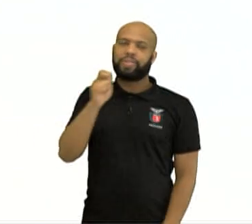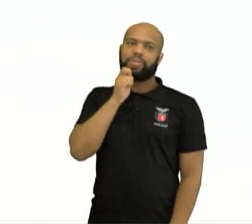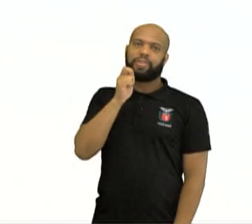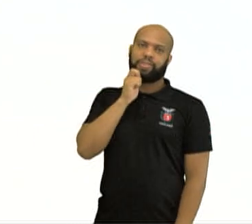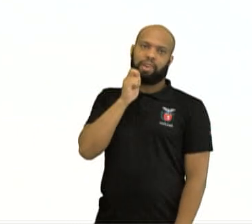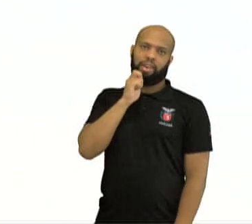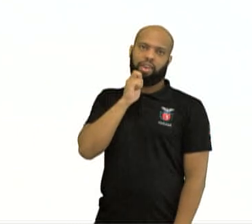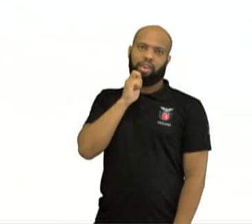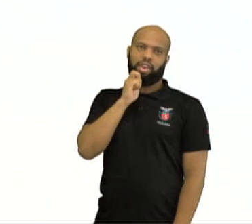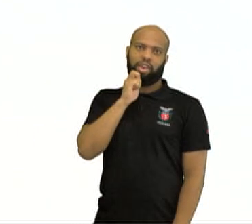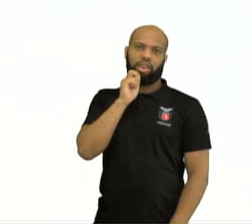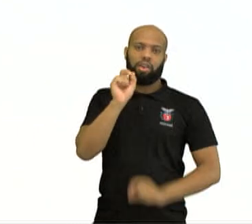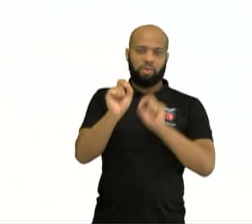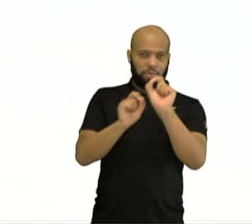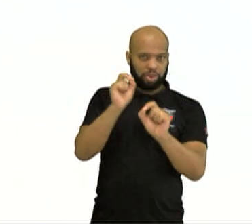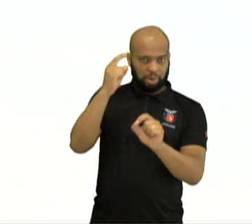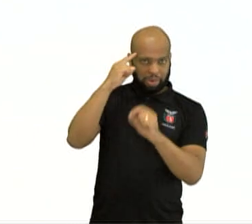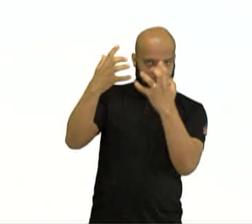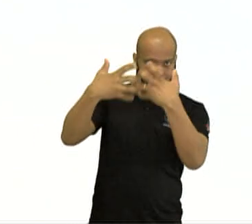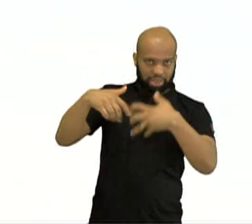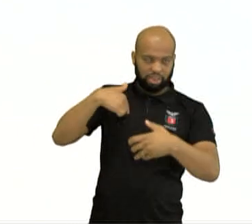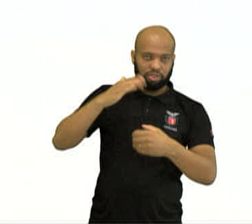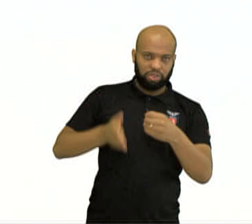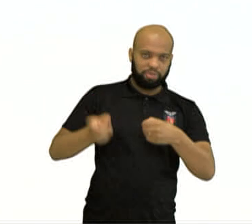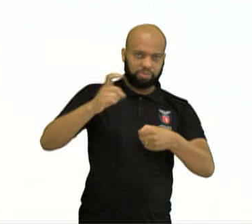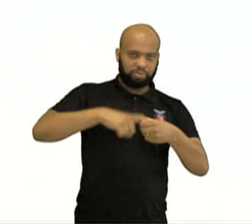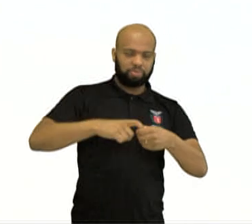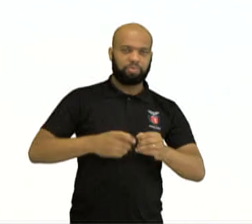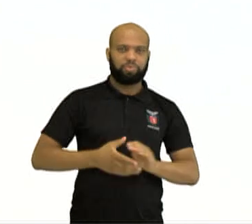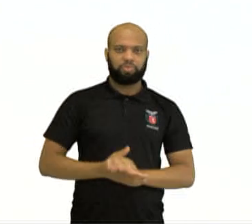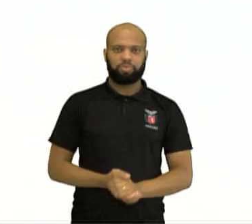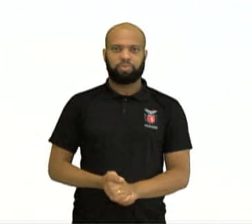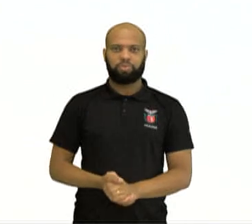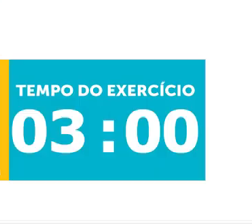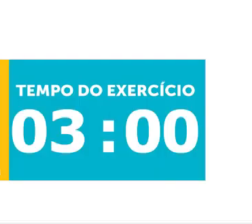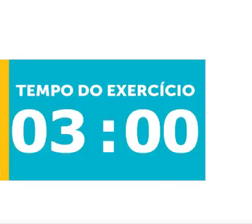Pensa sobre isso. Eu volto daqui a pouco para a gente conversar mais.